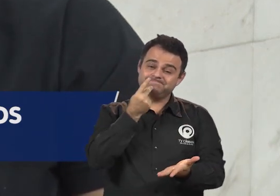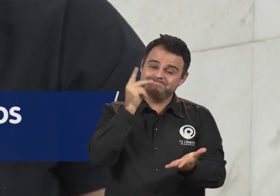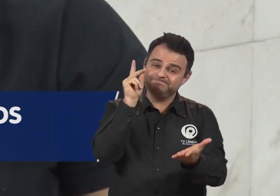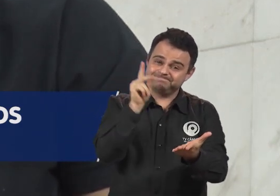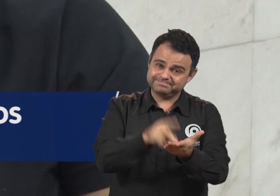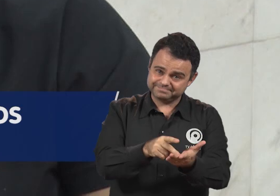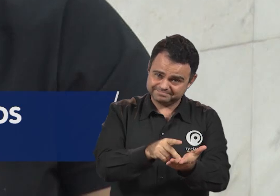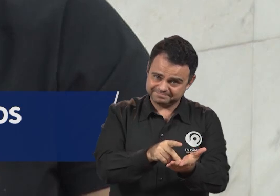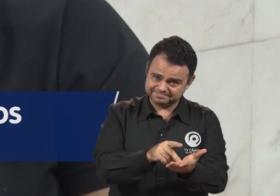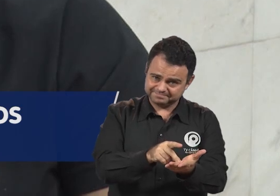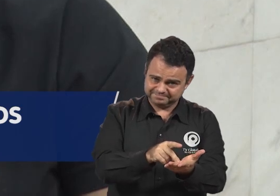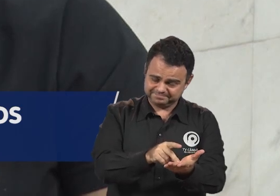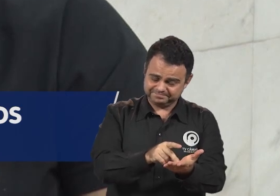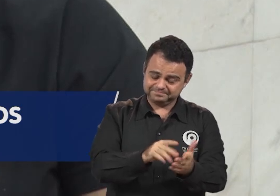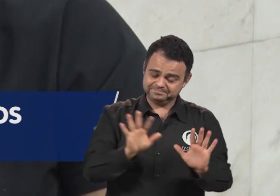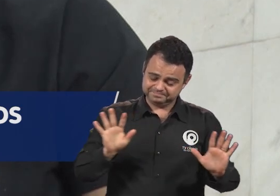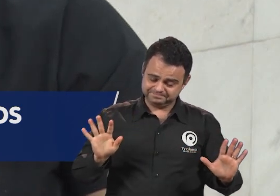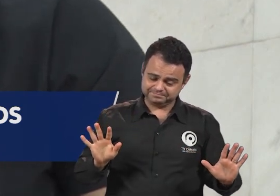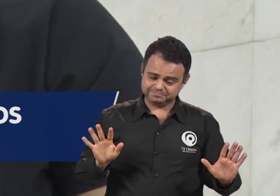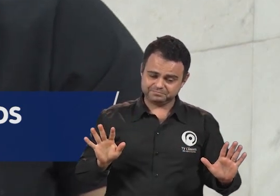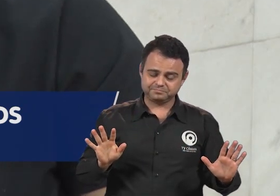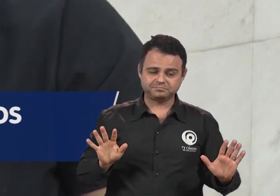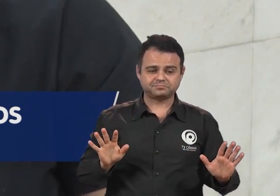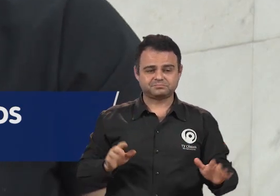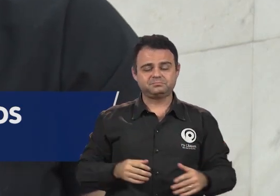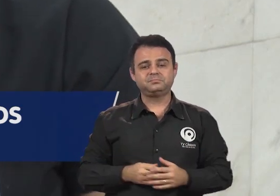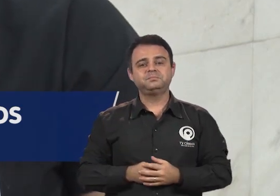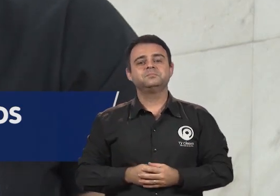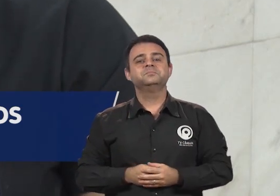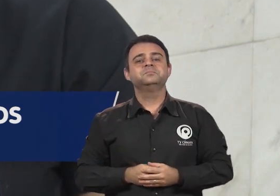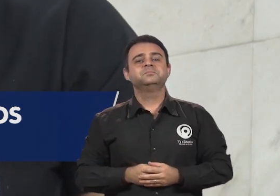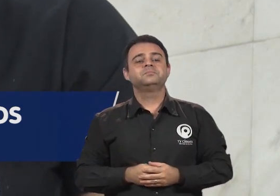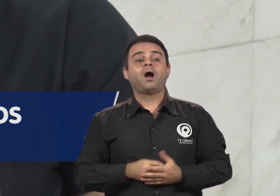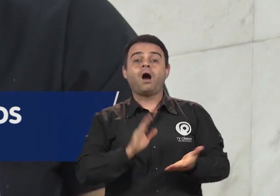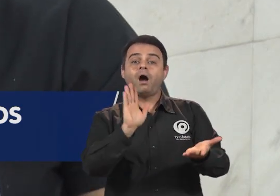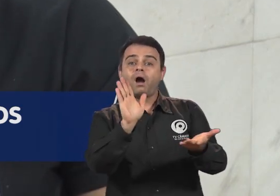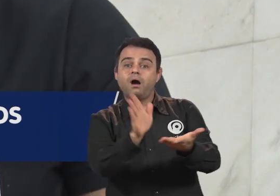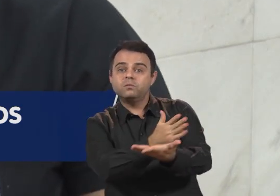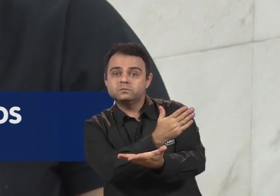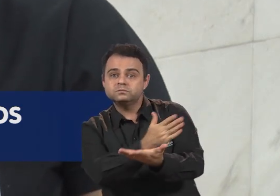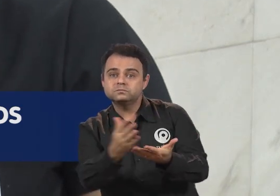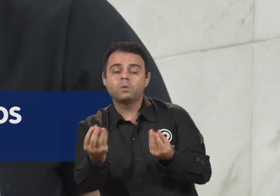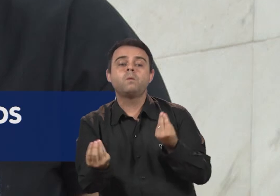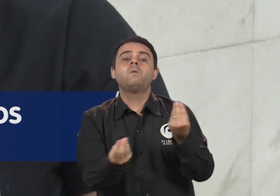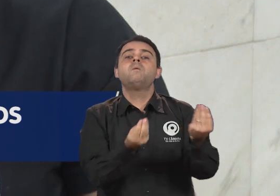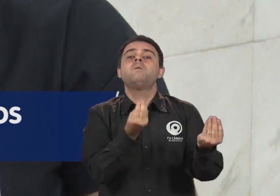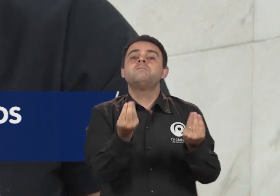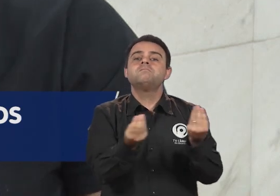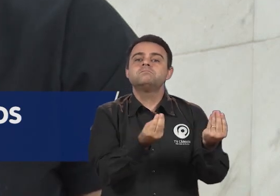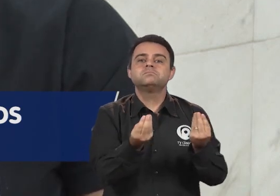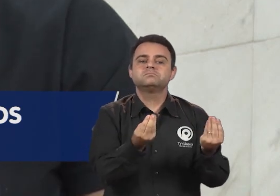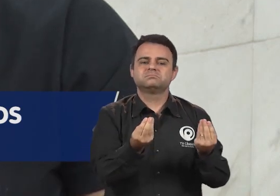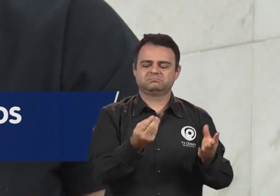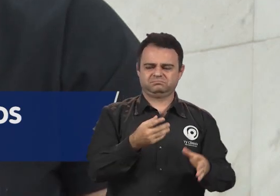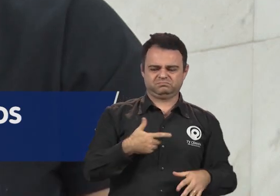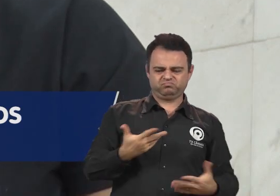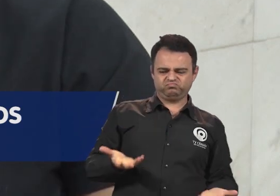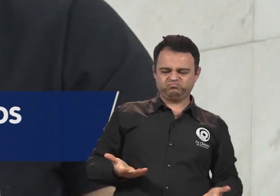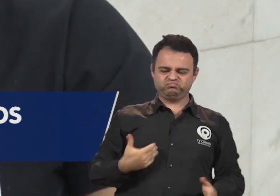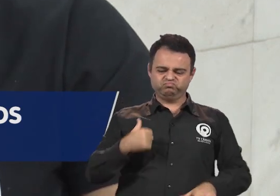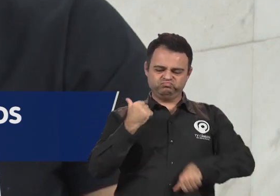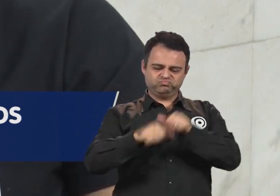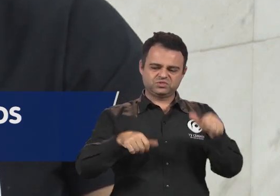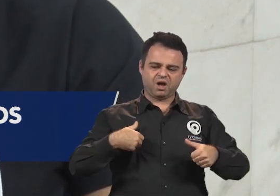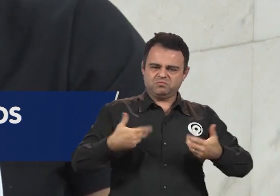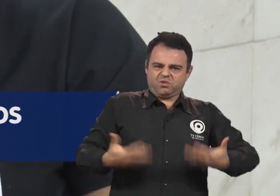realidade. A realidade doída de ouvir ou não. Lá naquele meio, a maior parte das pessoas não querem uma mudança,